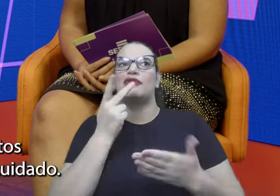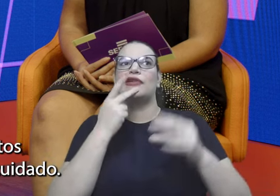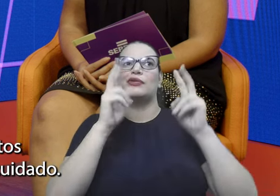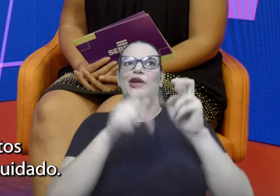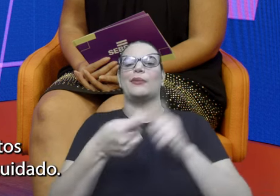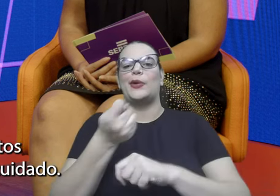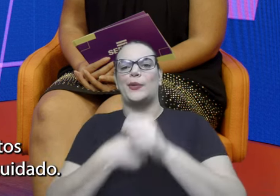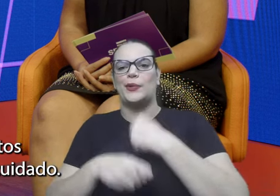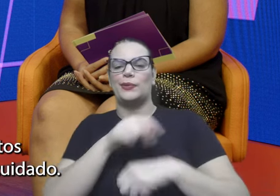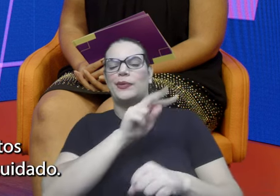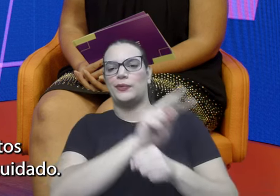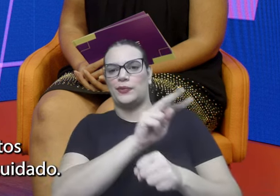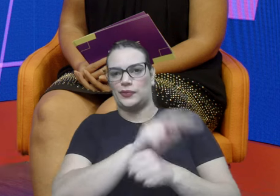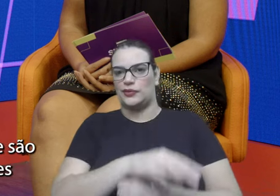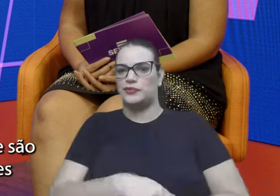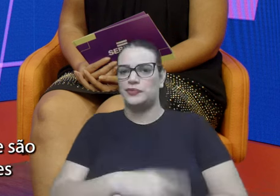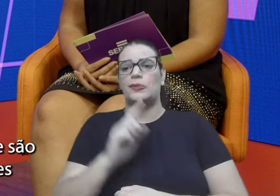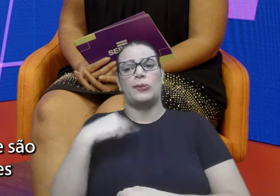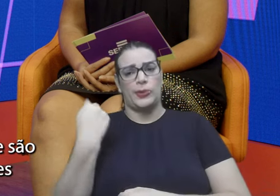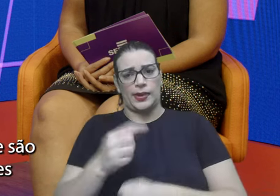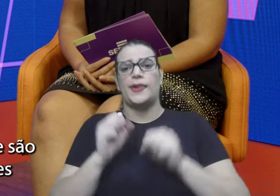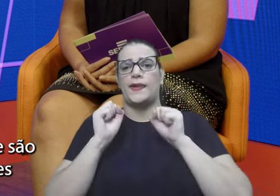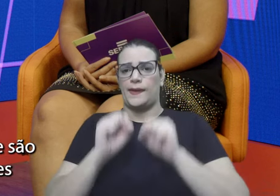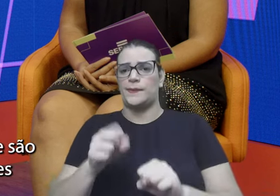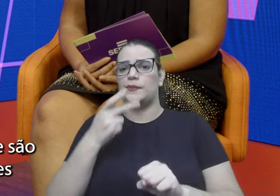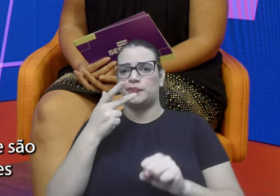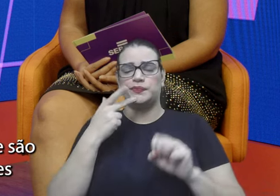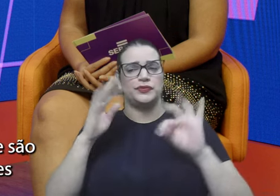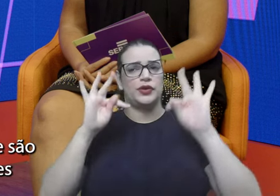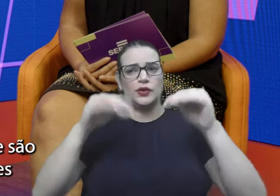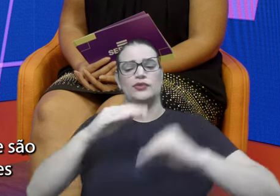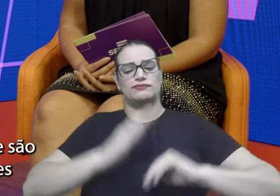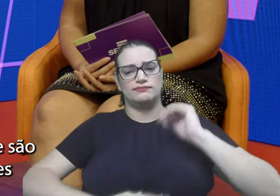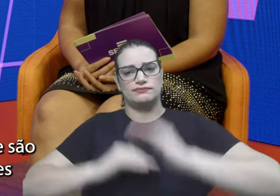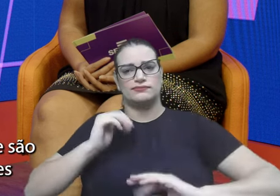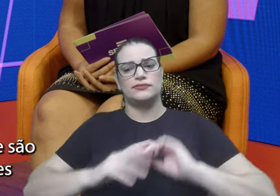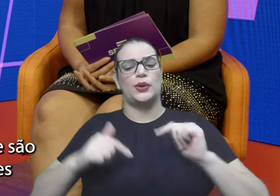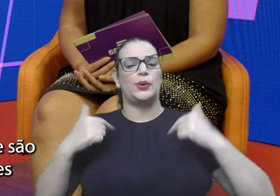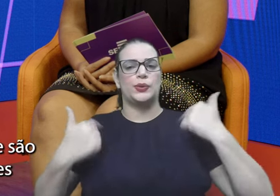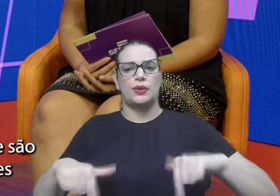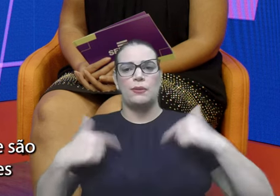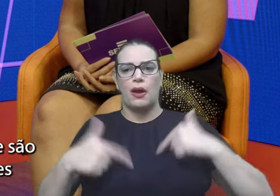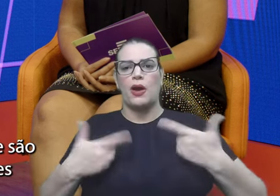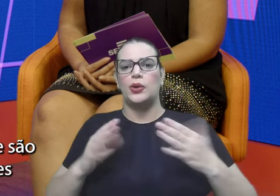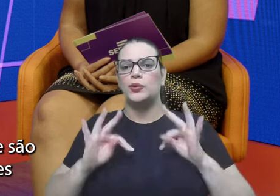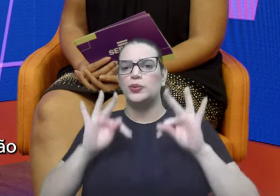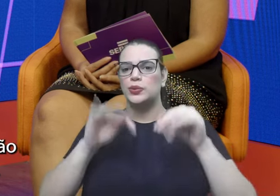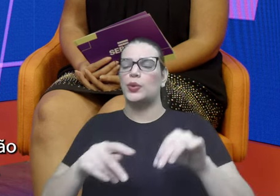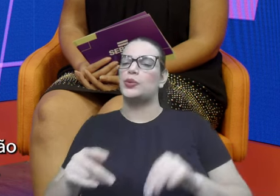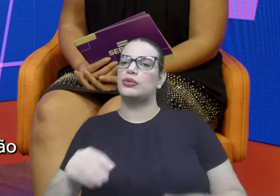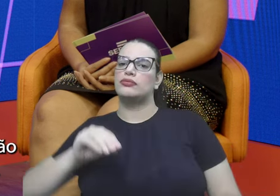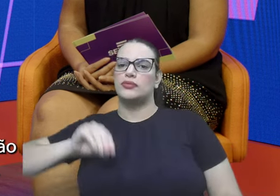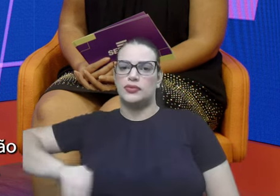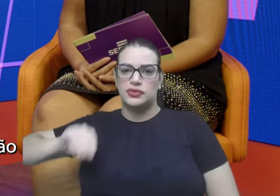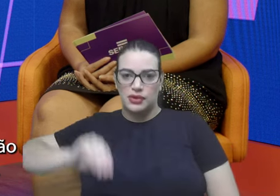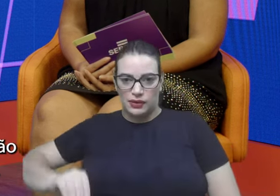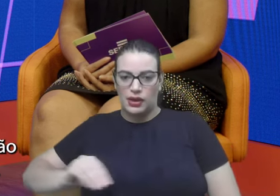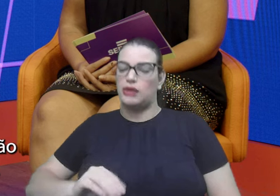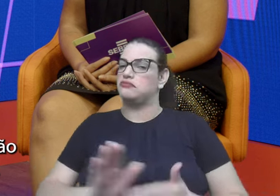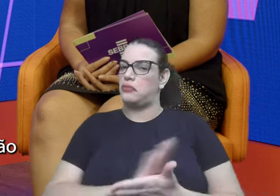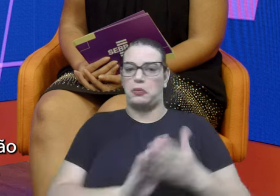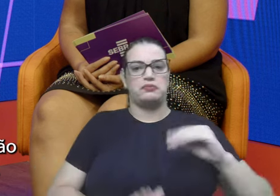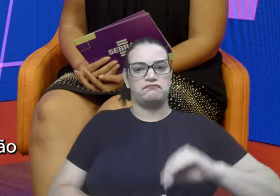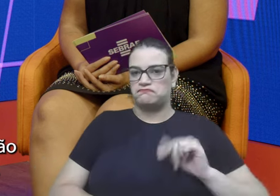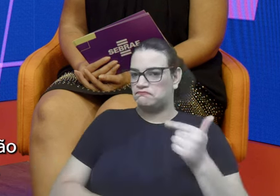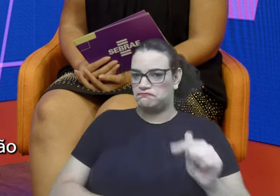para falar sobre a economia do Cuidado então nós podemos dizer que são todas as tarefas e atividades que são remuneradas ou